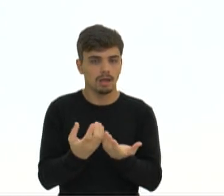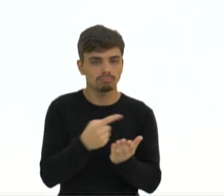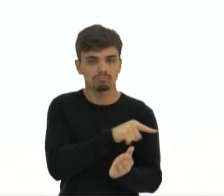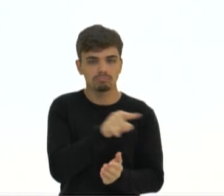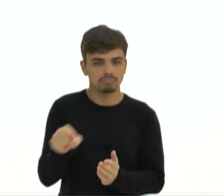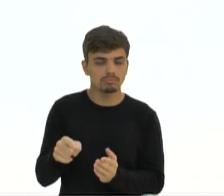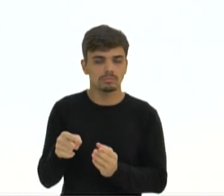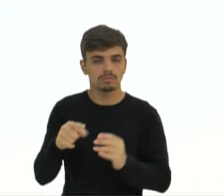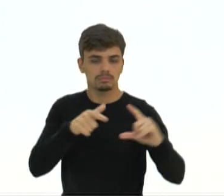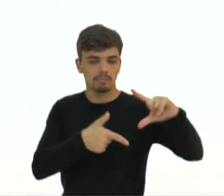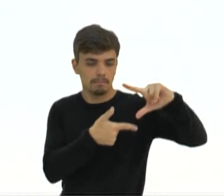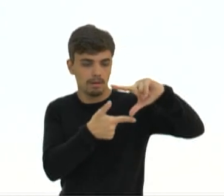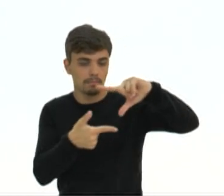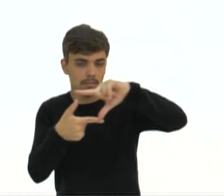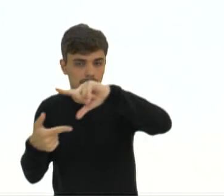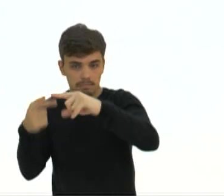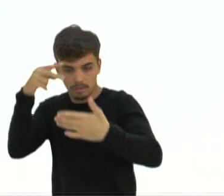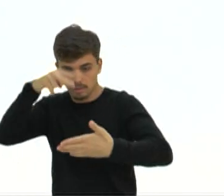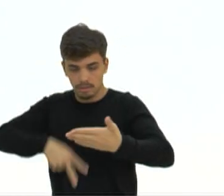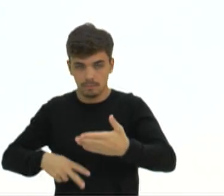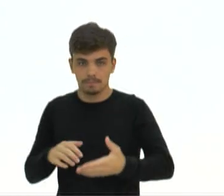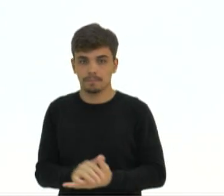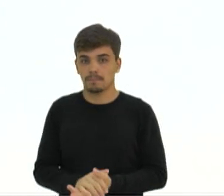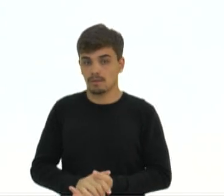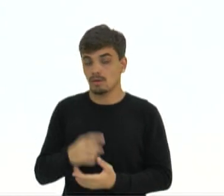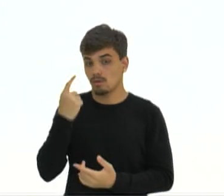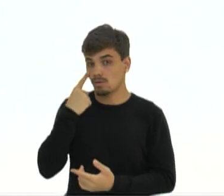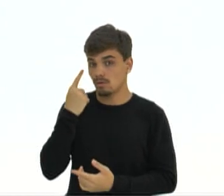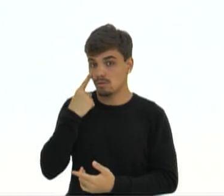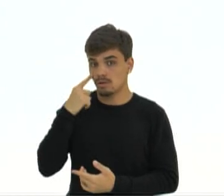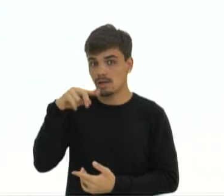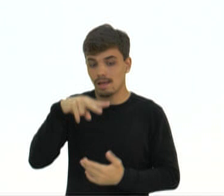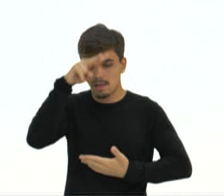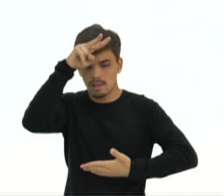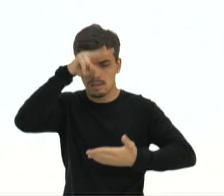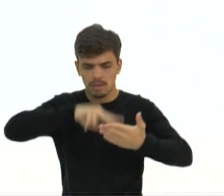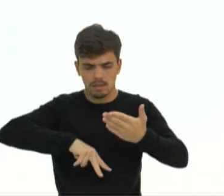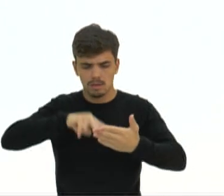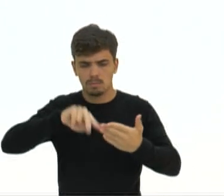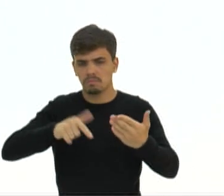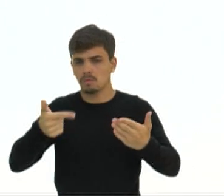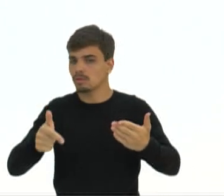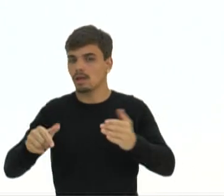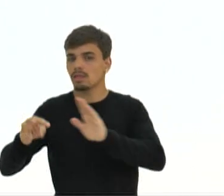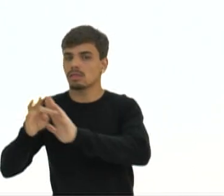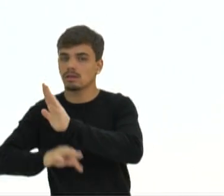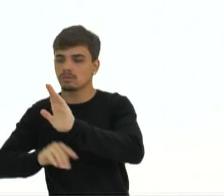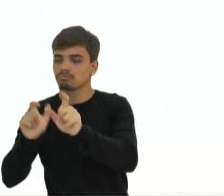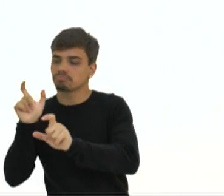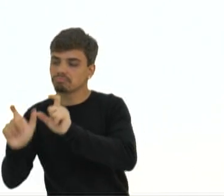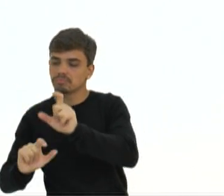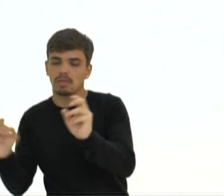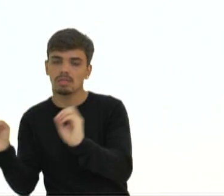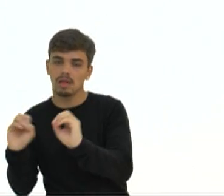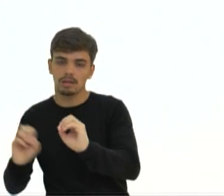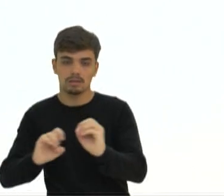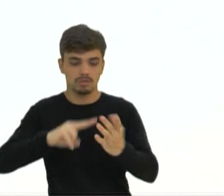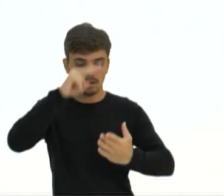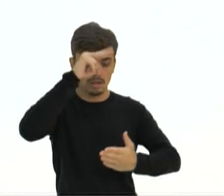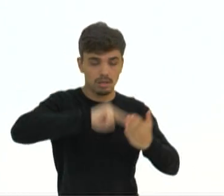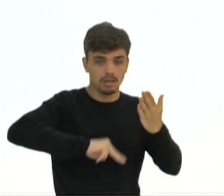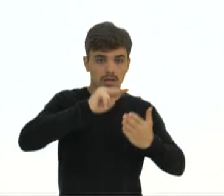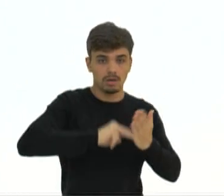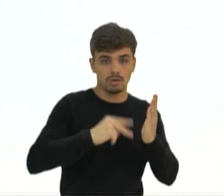história em quadrinhos que a gente leu? Lembrando que a gente está lendo, mesmo sem texto, a gente está lendo, porque a gente acabou de ver que